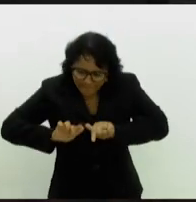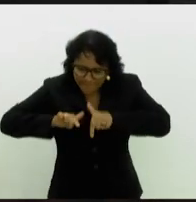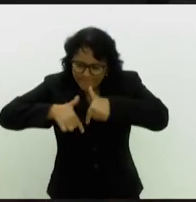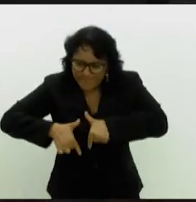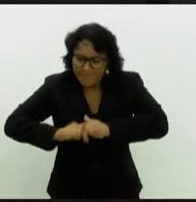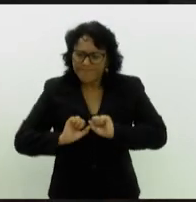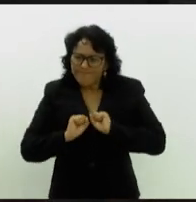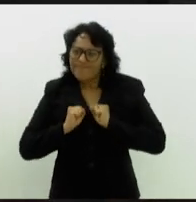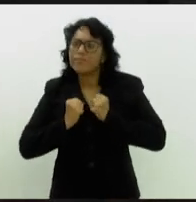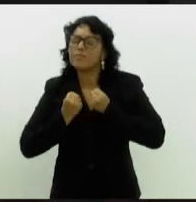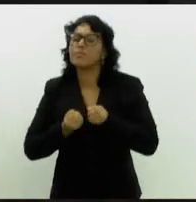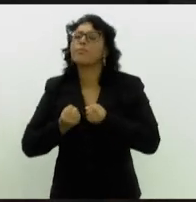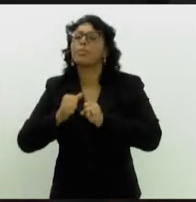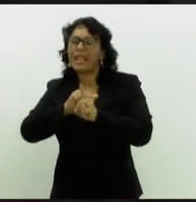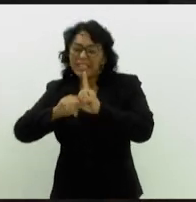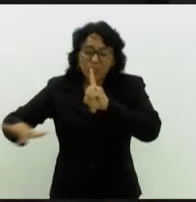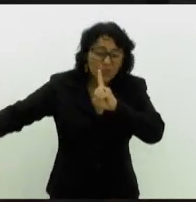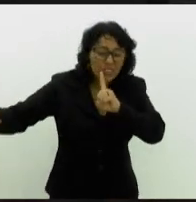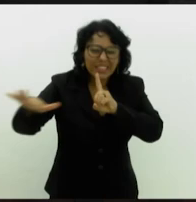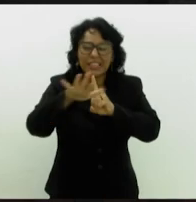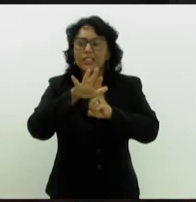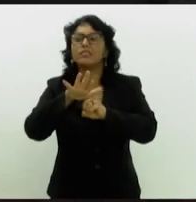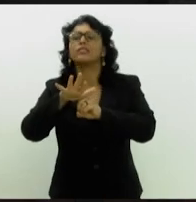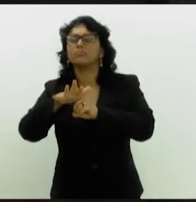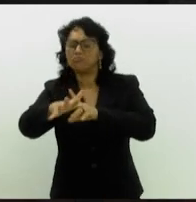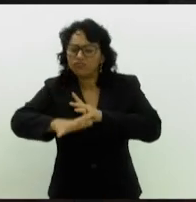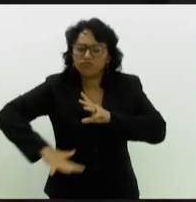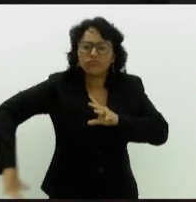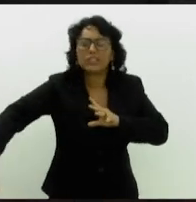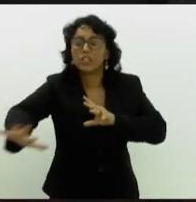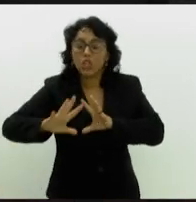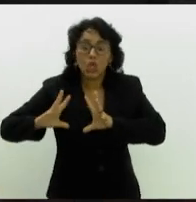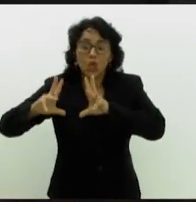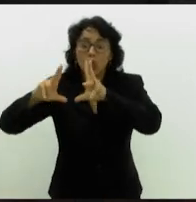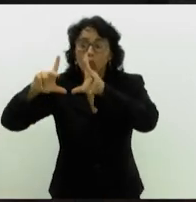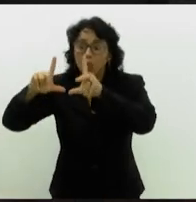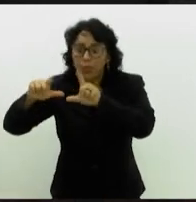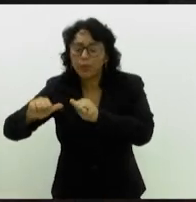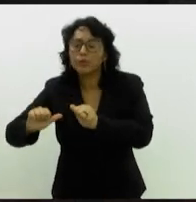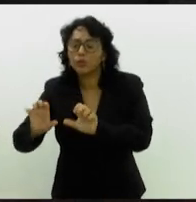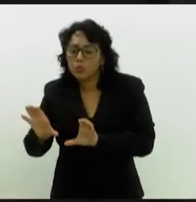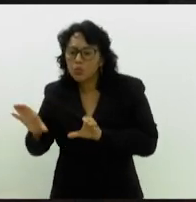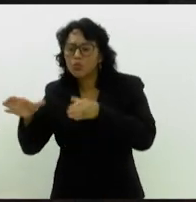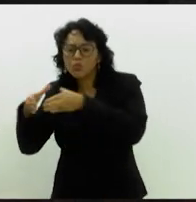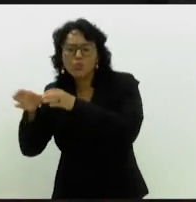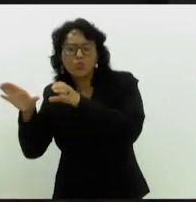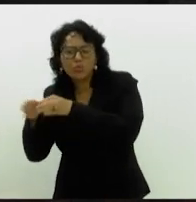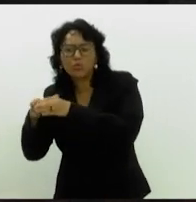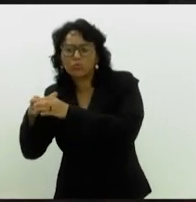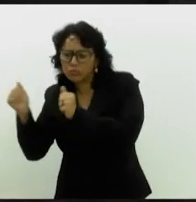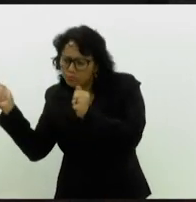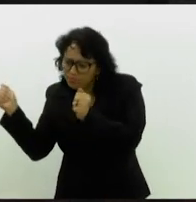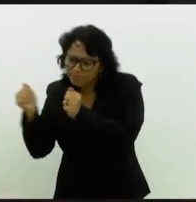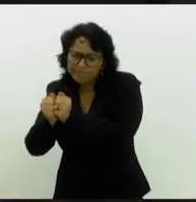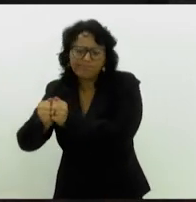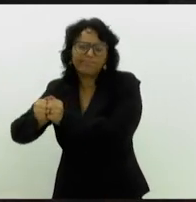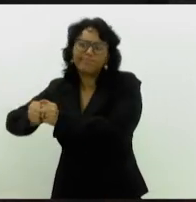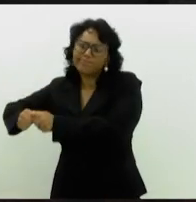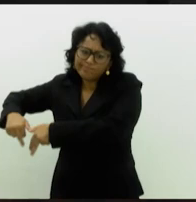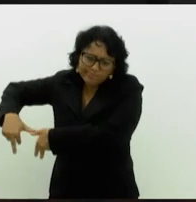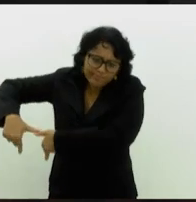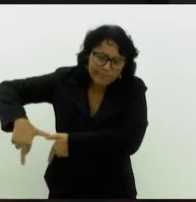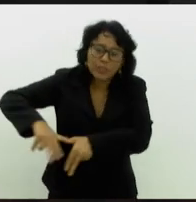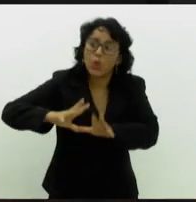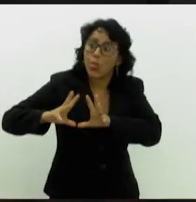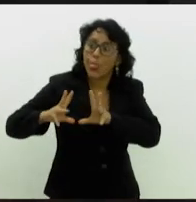civil organizada todos os movimentos estão convidados a estar presente porque é união de força das procuradorias de todo